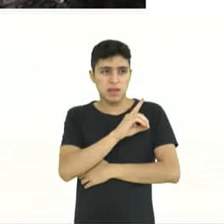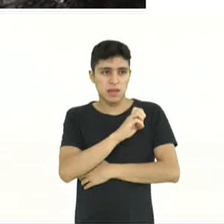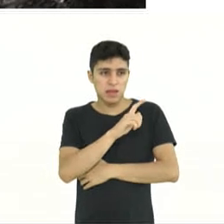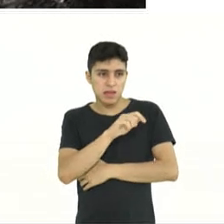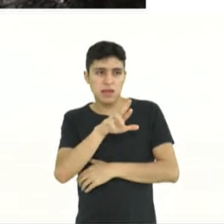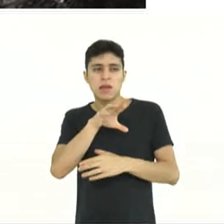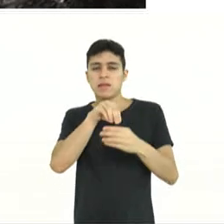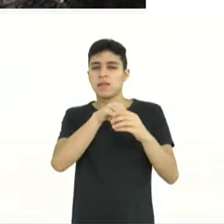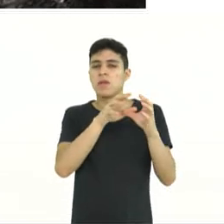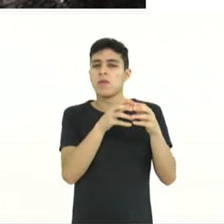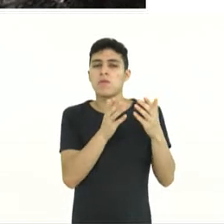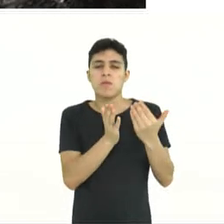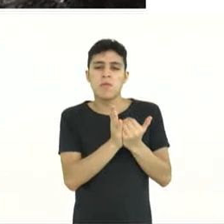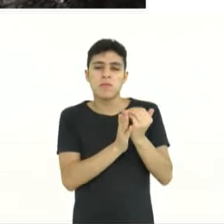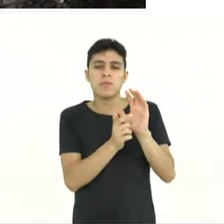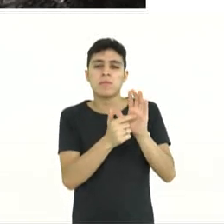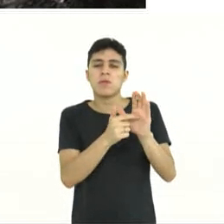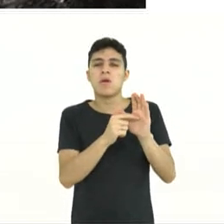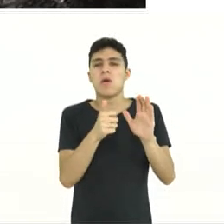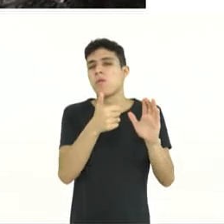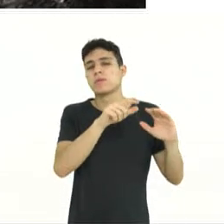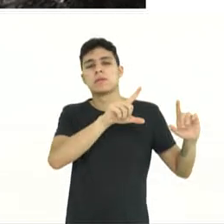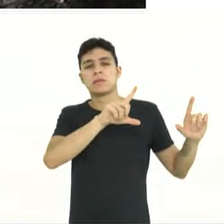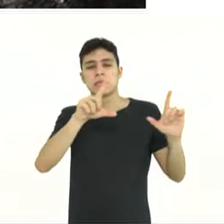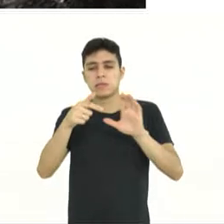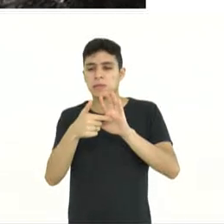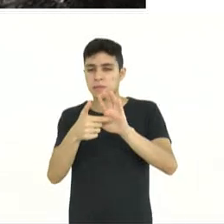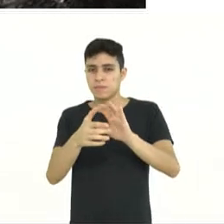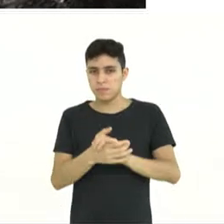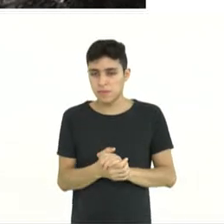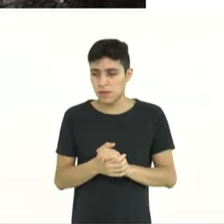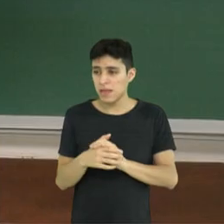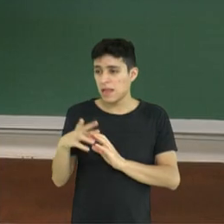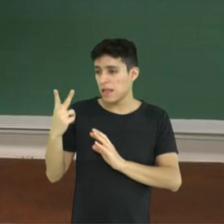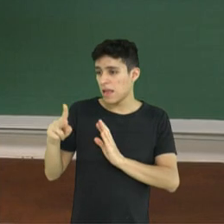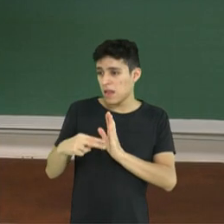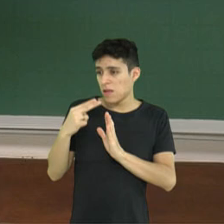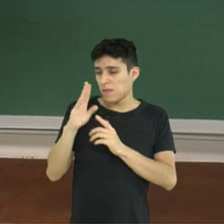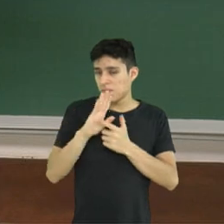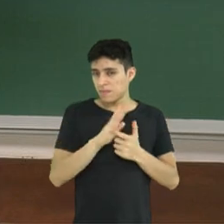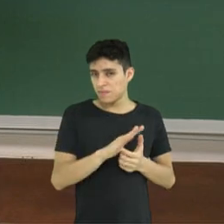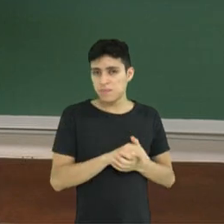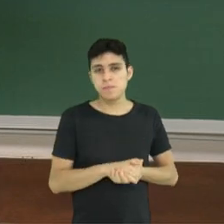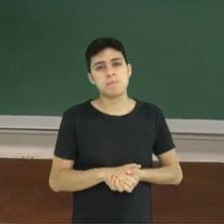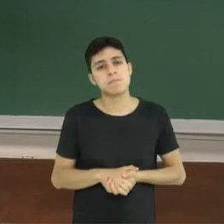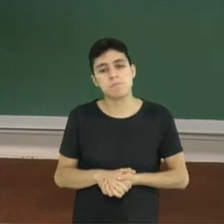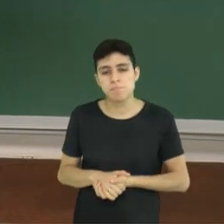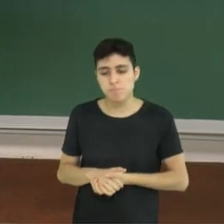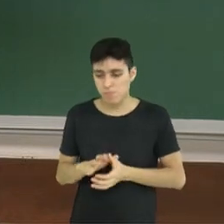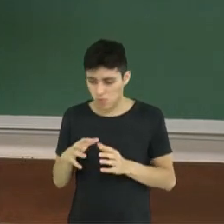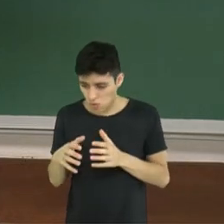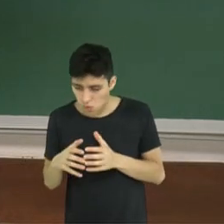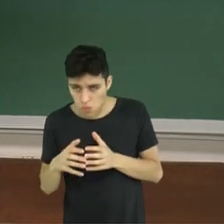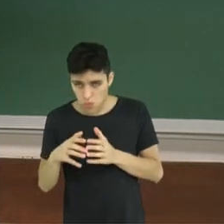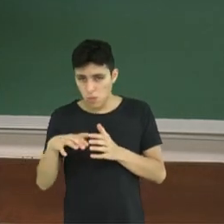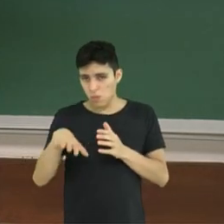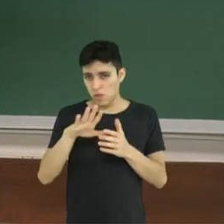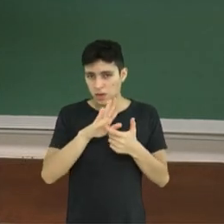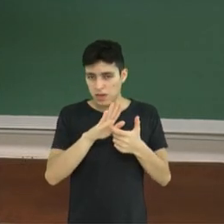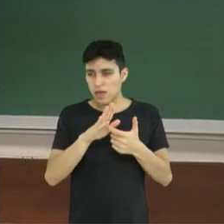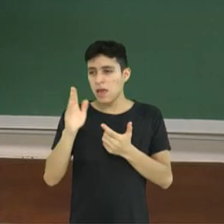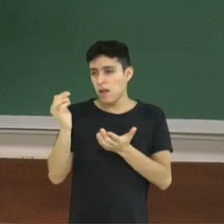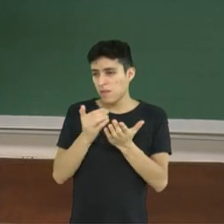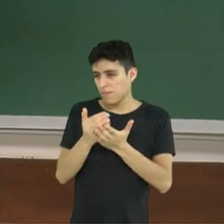juntou-se ao grupo expondo cerca de 11 tela c1279 então na segunda esposa e é dos impressionistas que ela vai